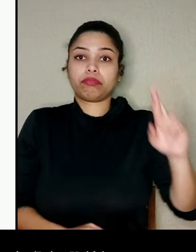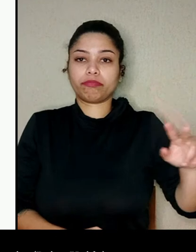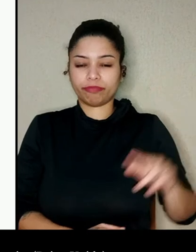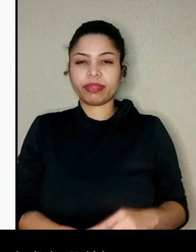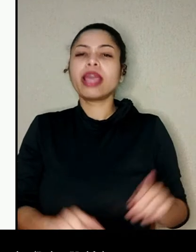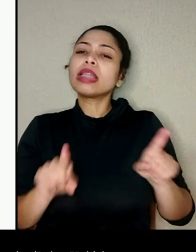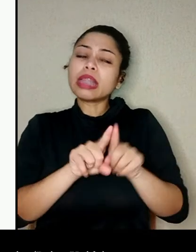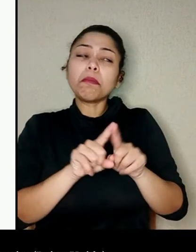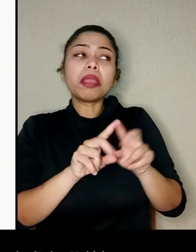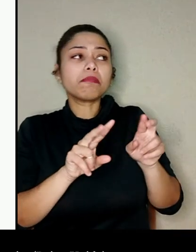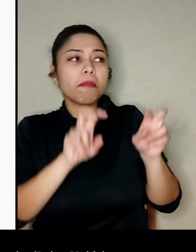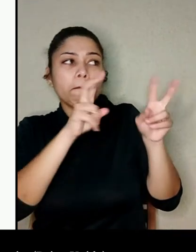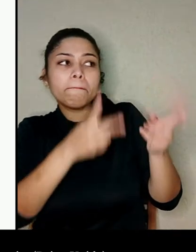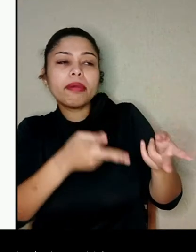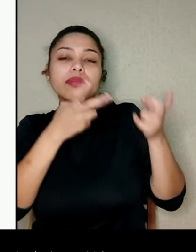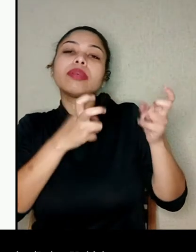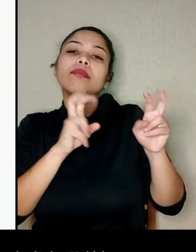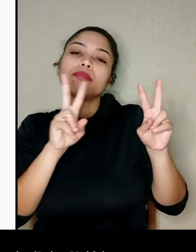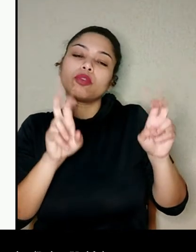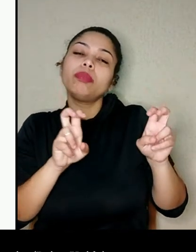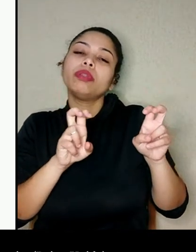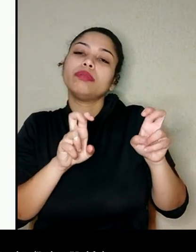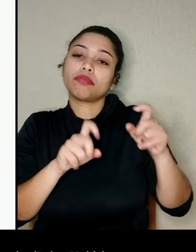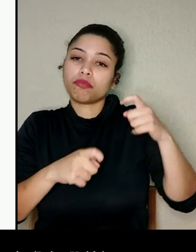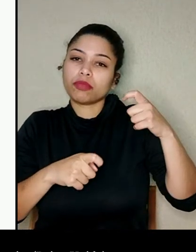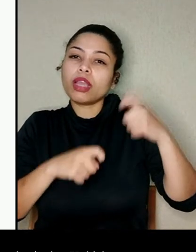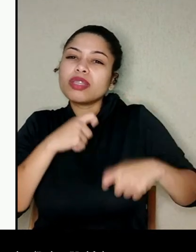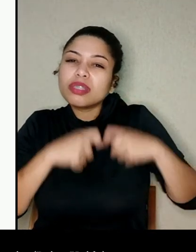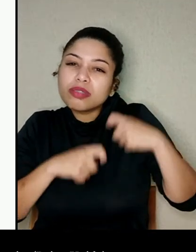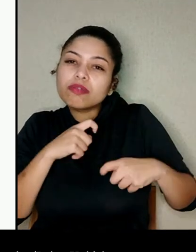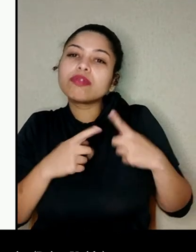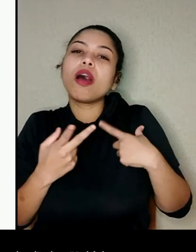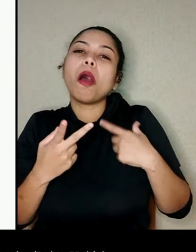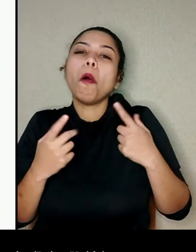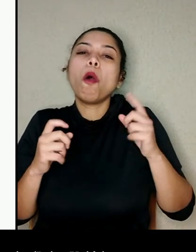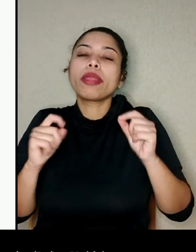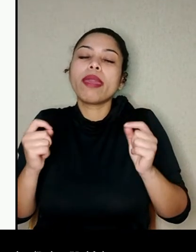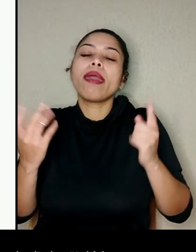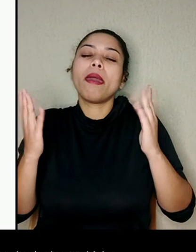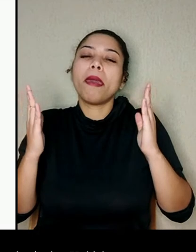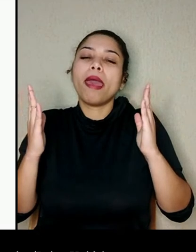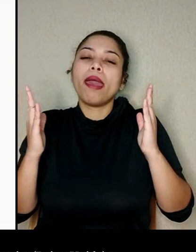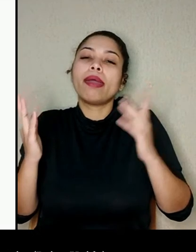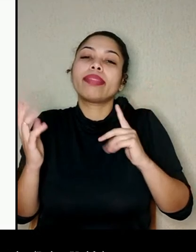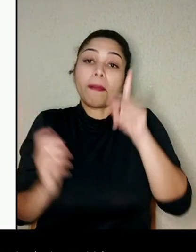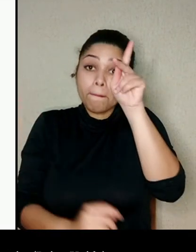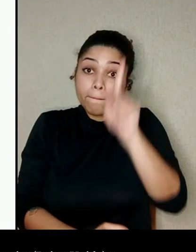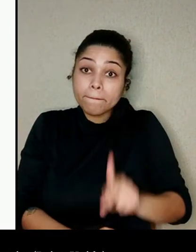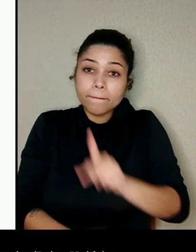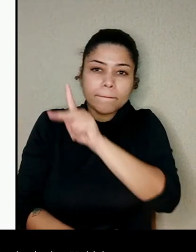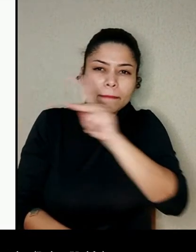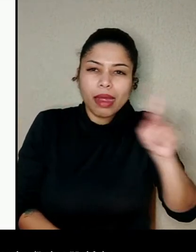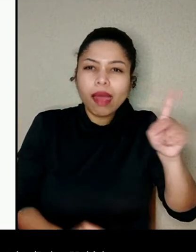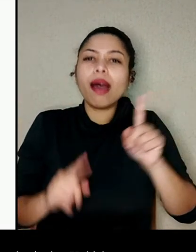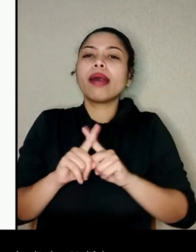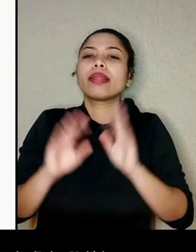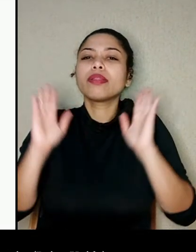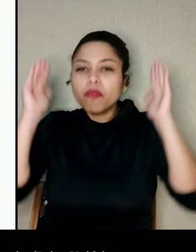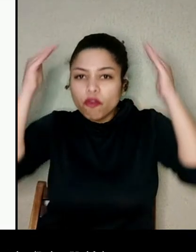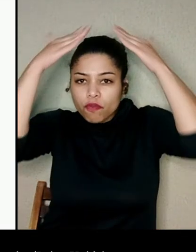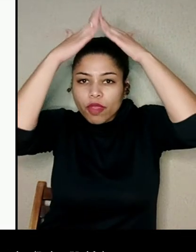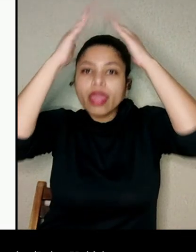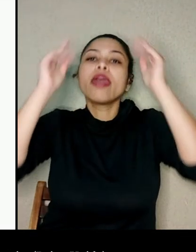o que os padres monges e freiras fazem isso em intimidade Aqui nós